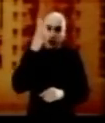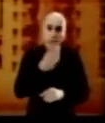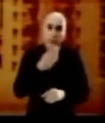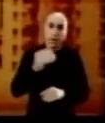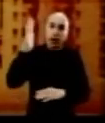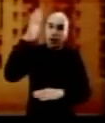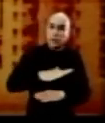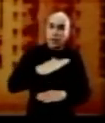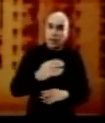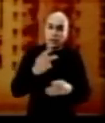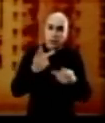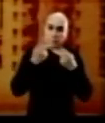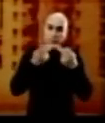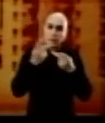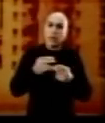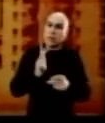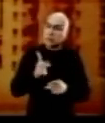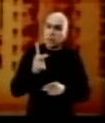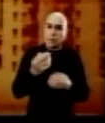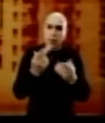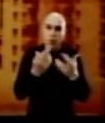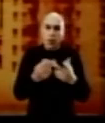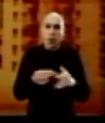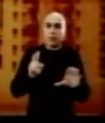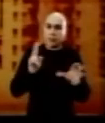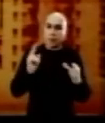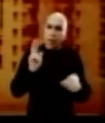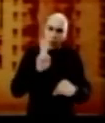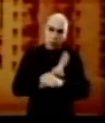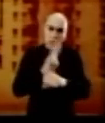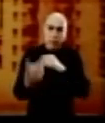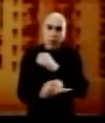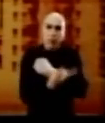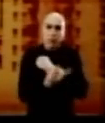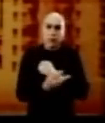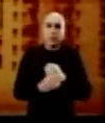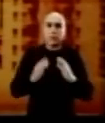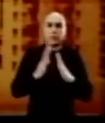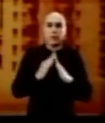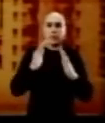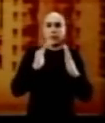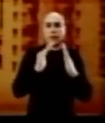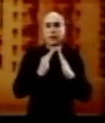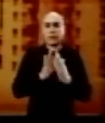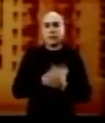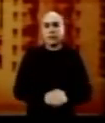tarde. O nosso recado continua o mesmo: cuide de si, cuide do próximo, fique em casa.